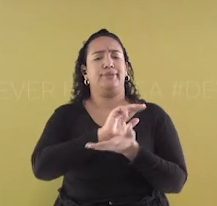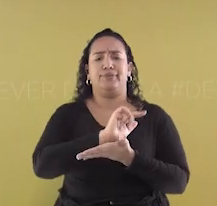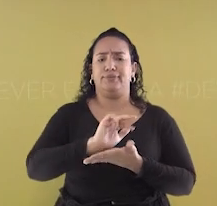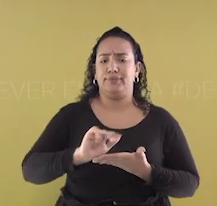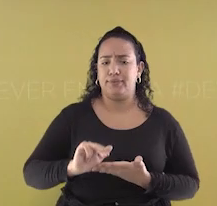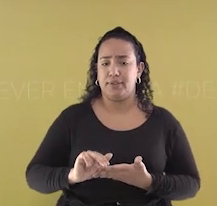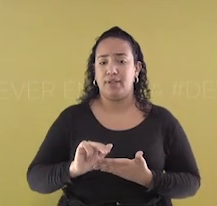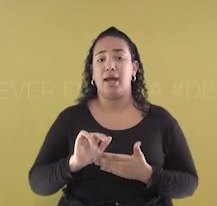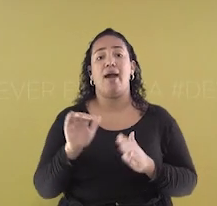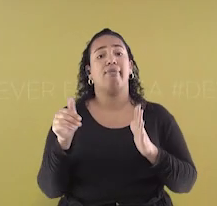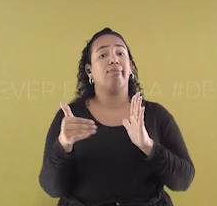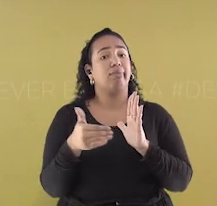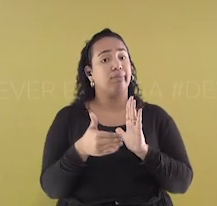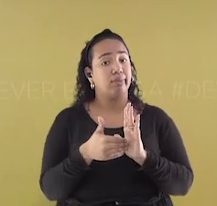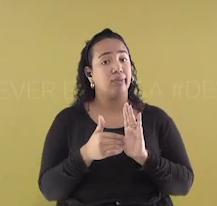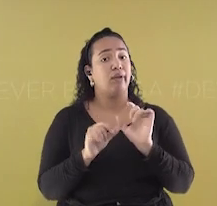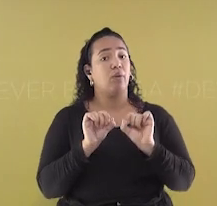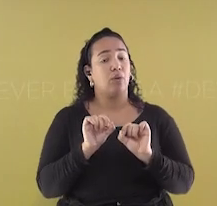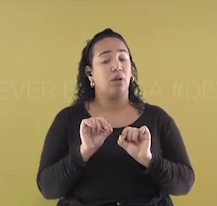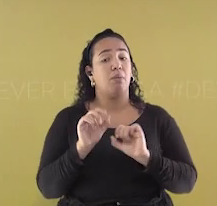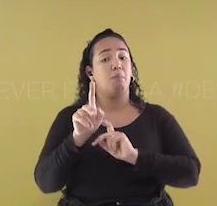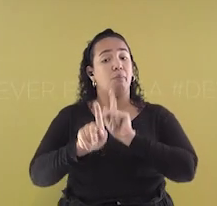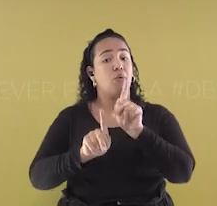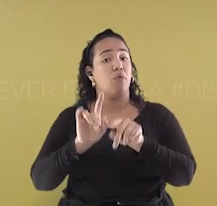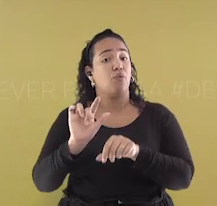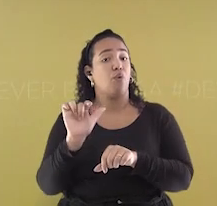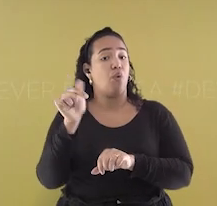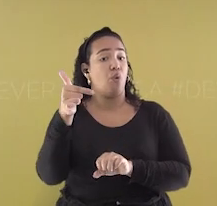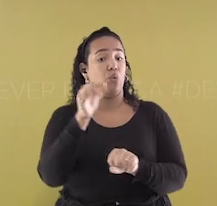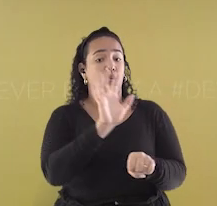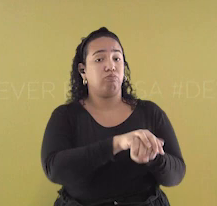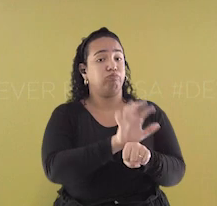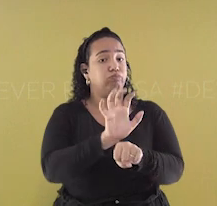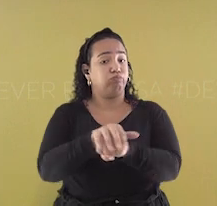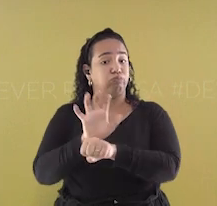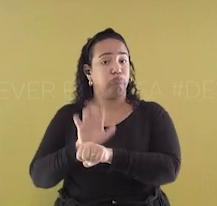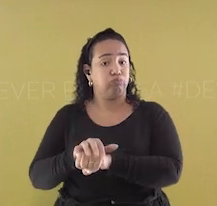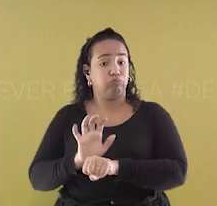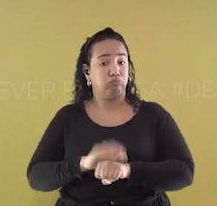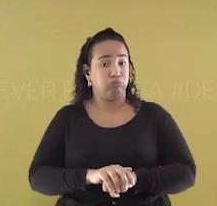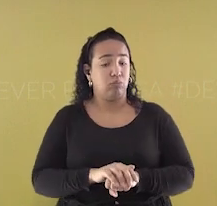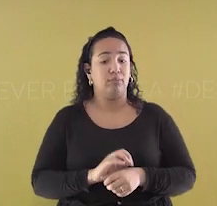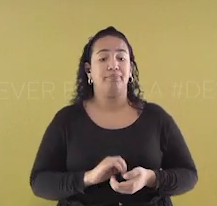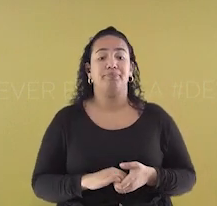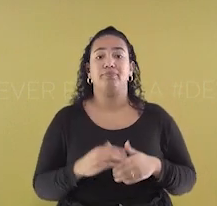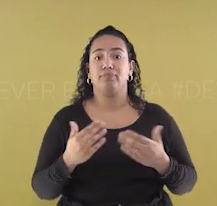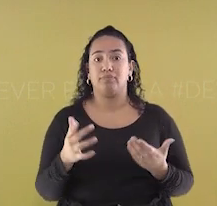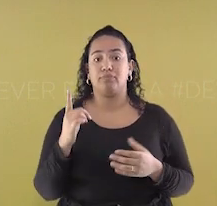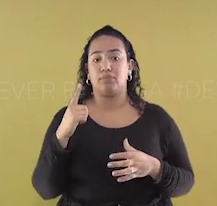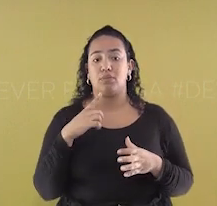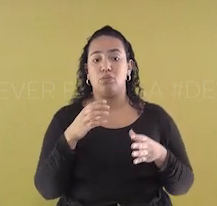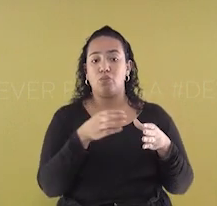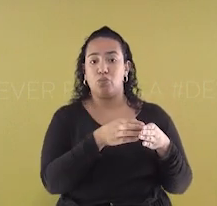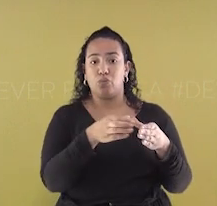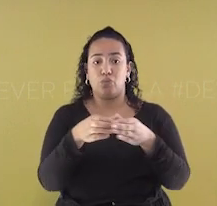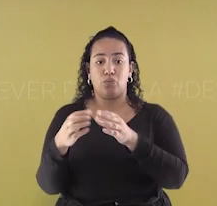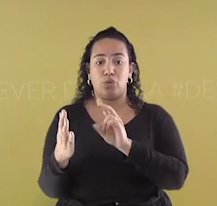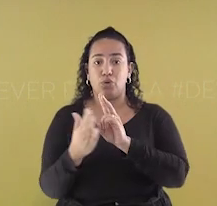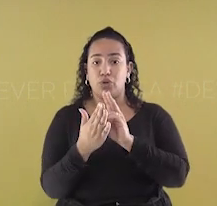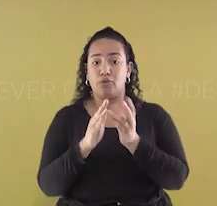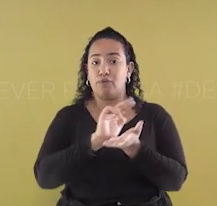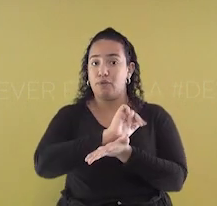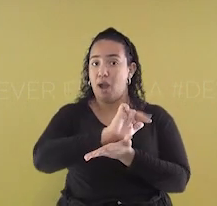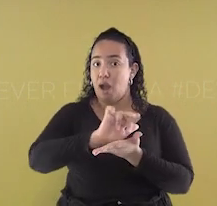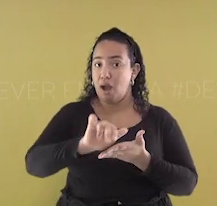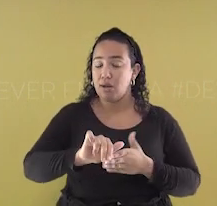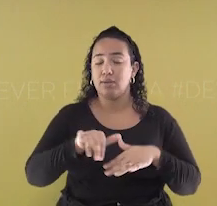quando sofreram os processos de colonização por outros povos. Como existem diversos povos indígenas, não dá para